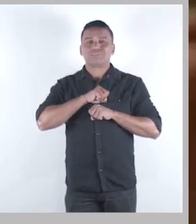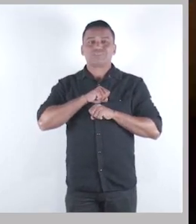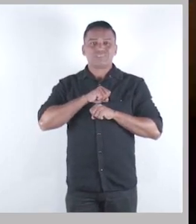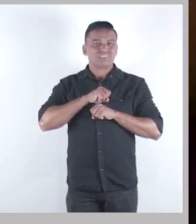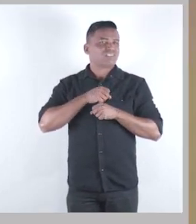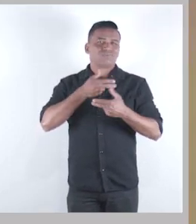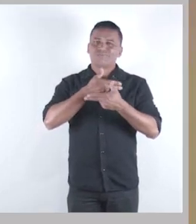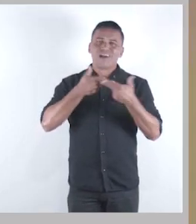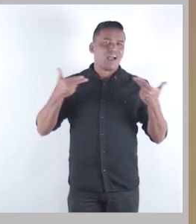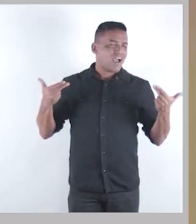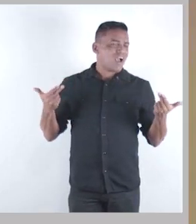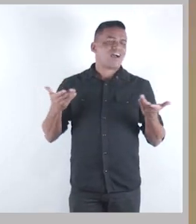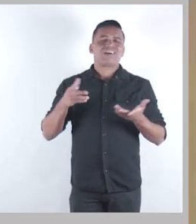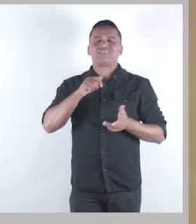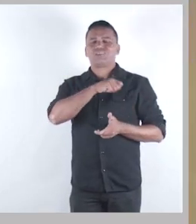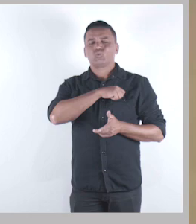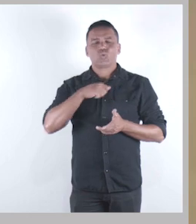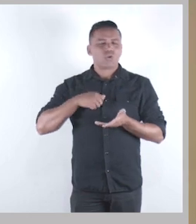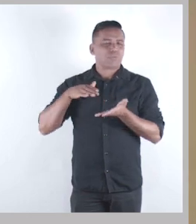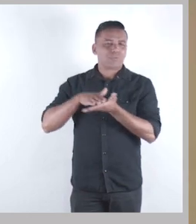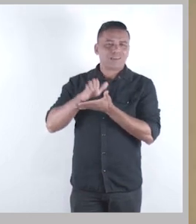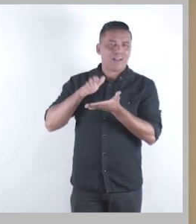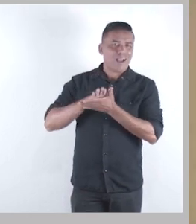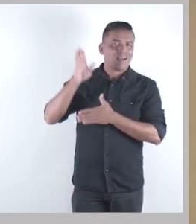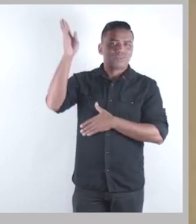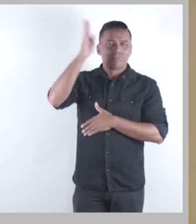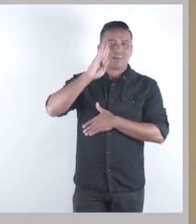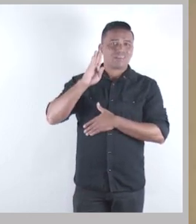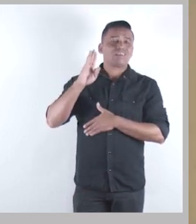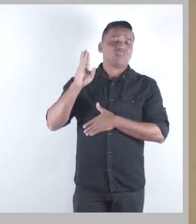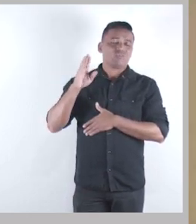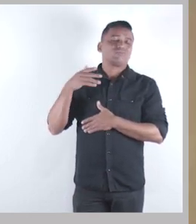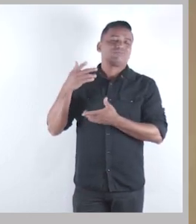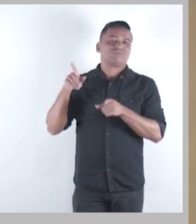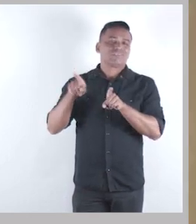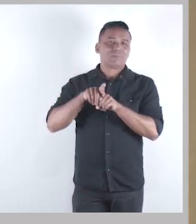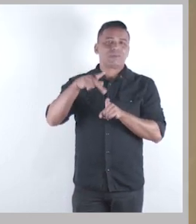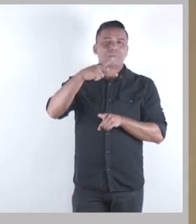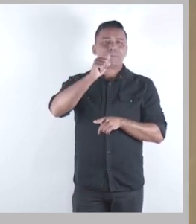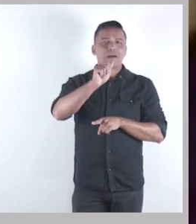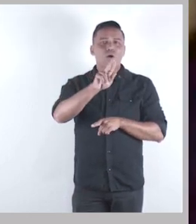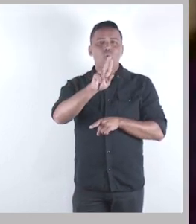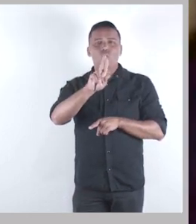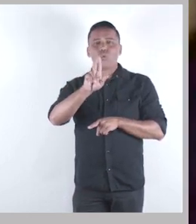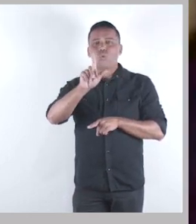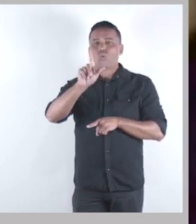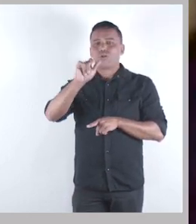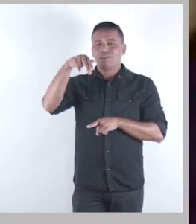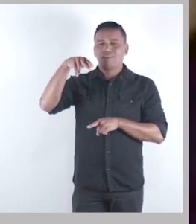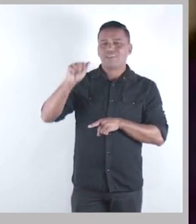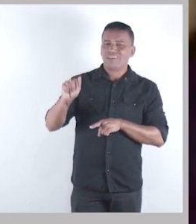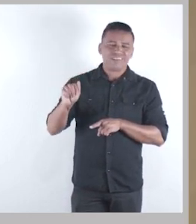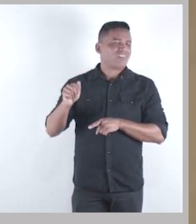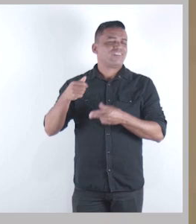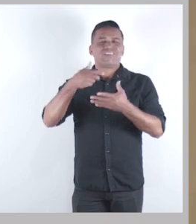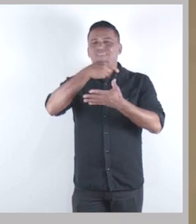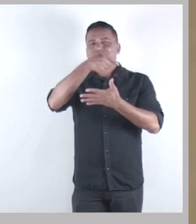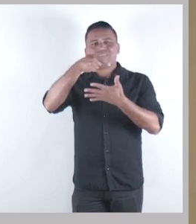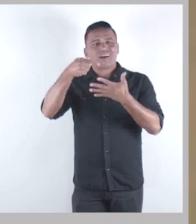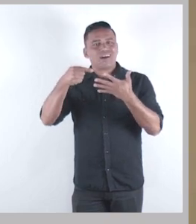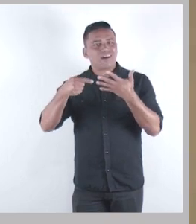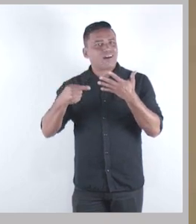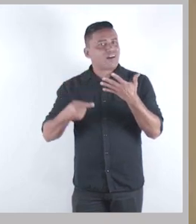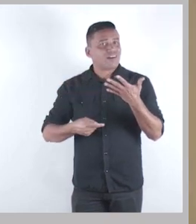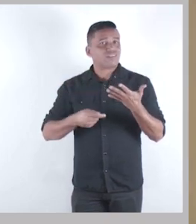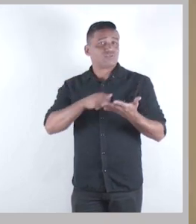Ngulano está a ser publicado no Brasil, o Miyakoto está sendo publicado, a Paulina está a ser publicada, o Sulman Kassam já foi publicado, Pedro já foi.